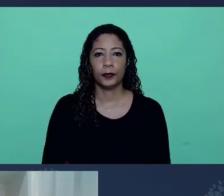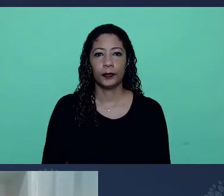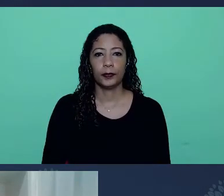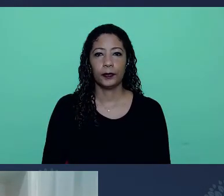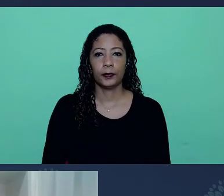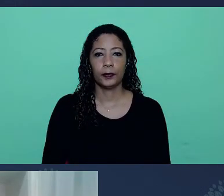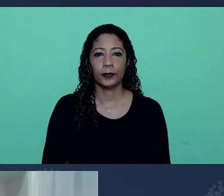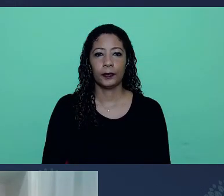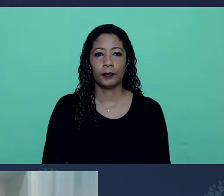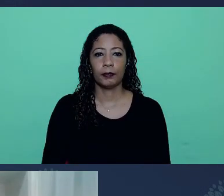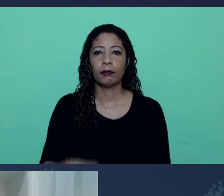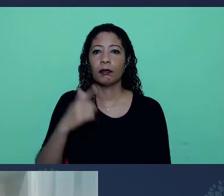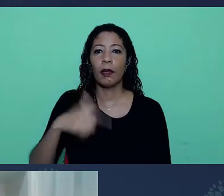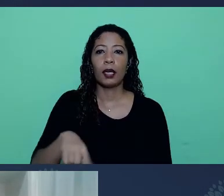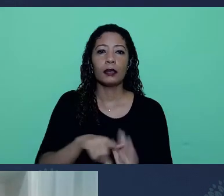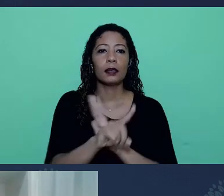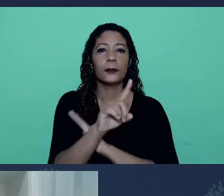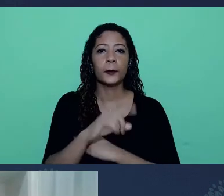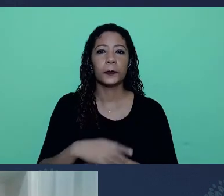Temos mais alguma questão?